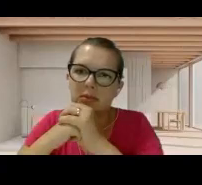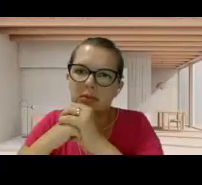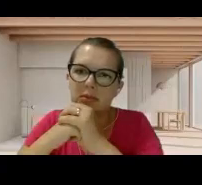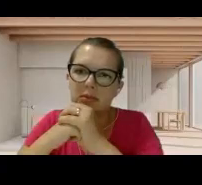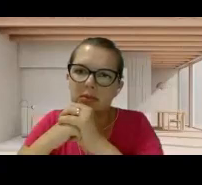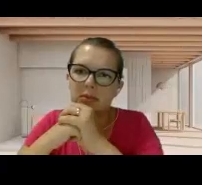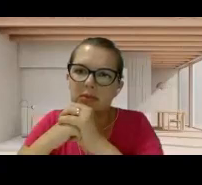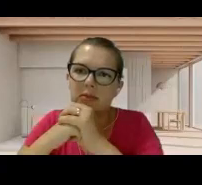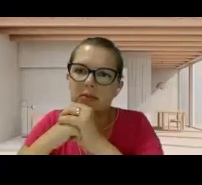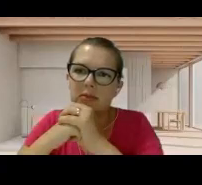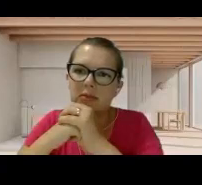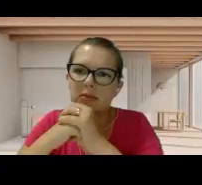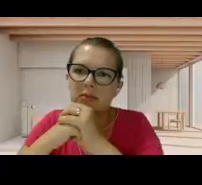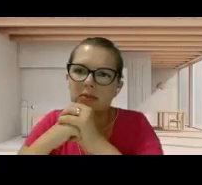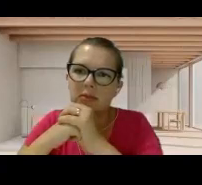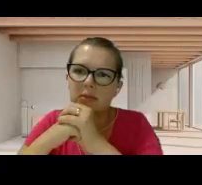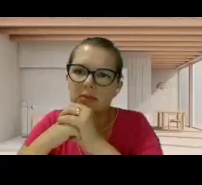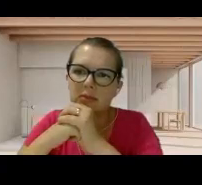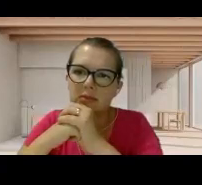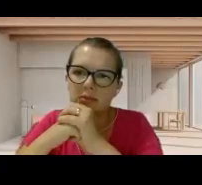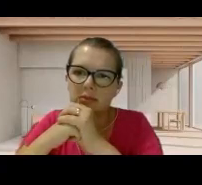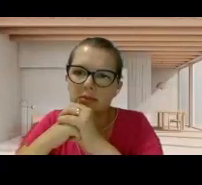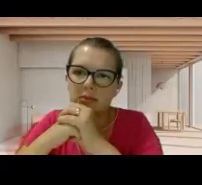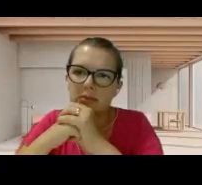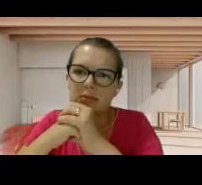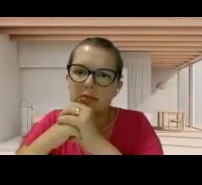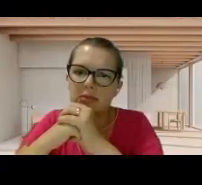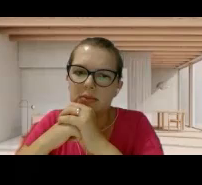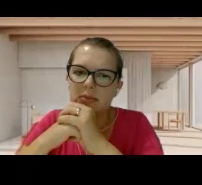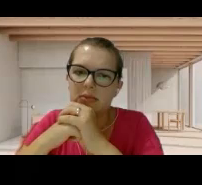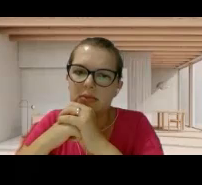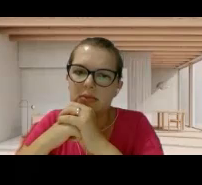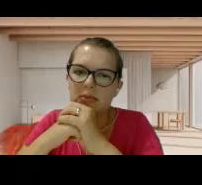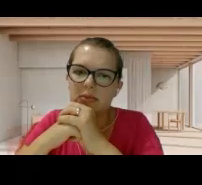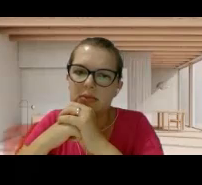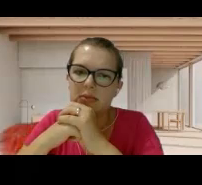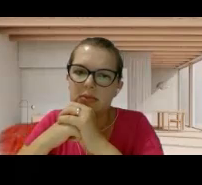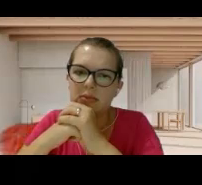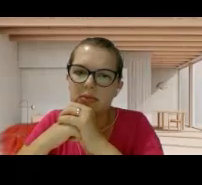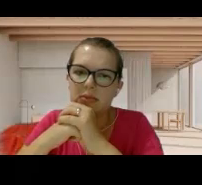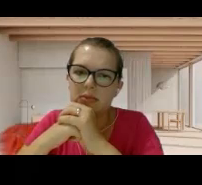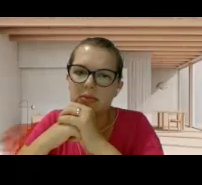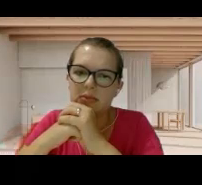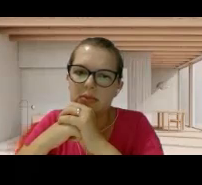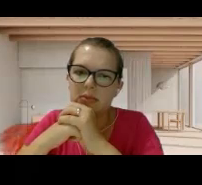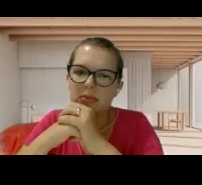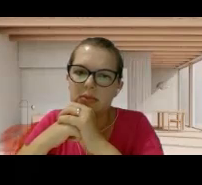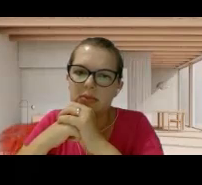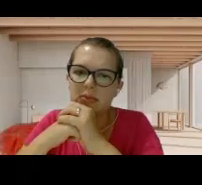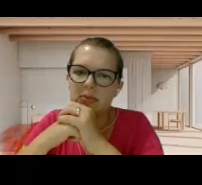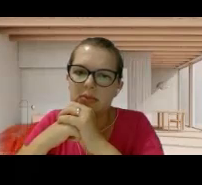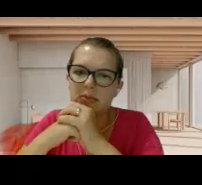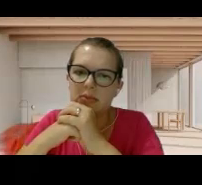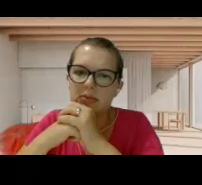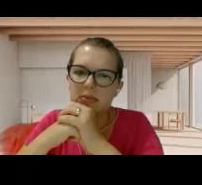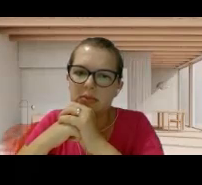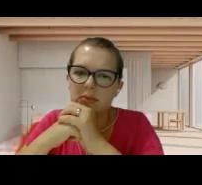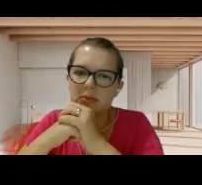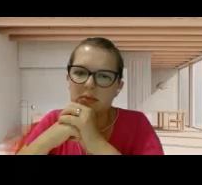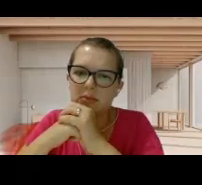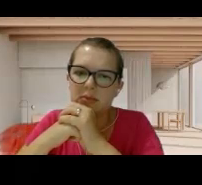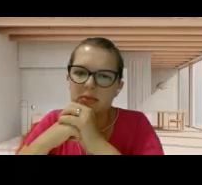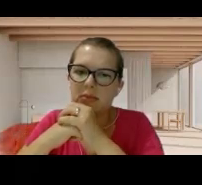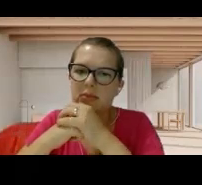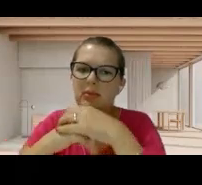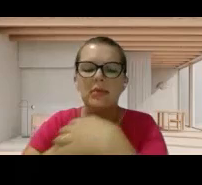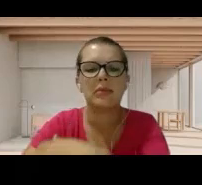usinas reversíveis. As usinas reversíveis, se você olhar a última figura, tem um reservatório inferior e um reservatório superior.